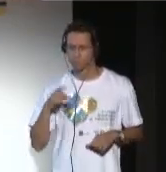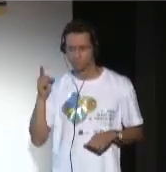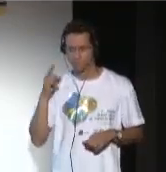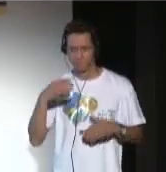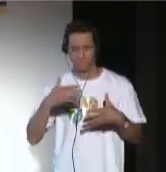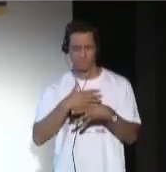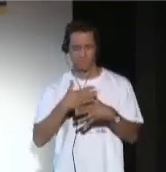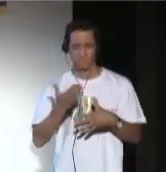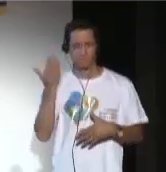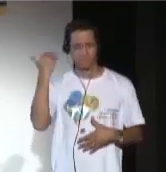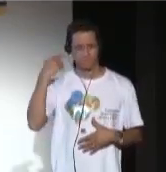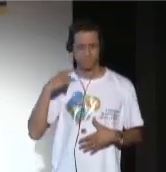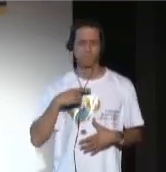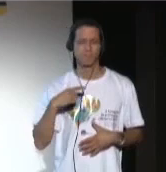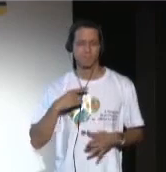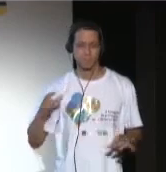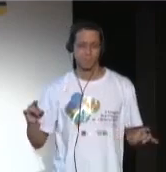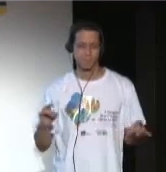minha cidade natal.